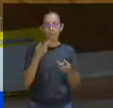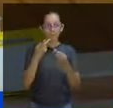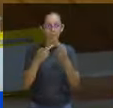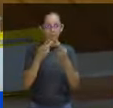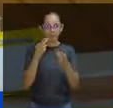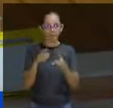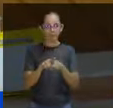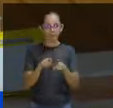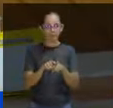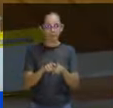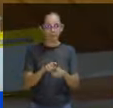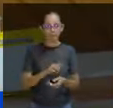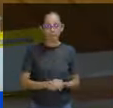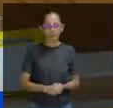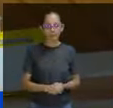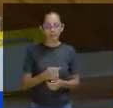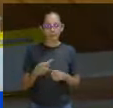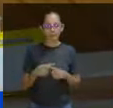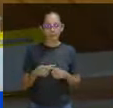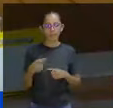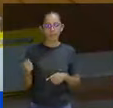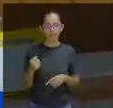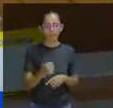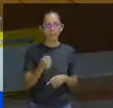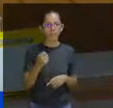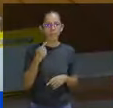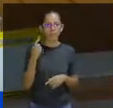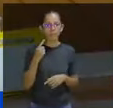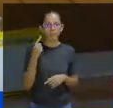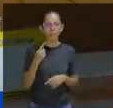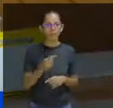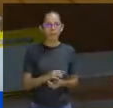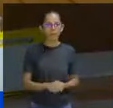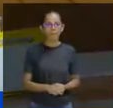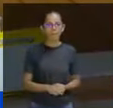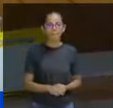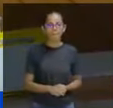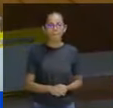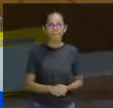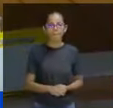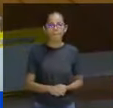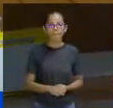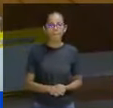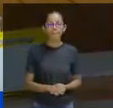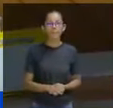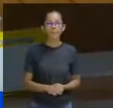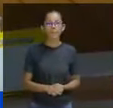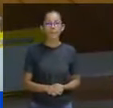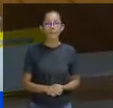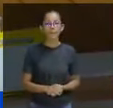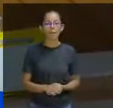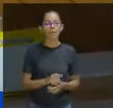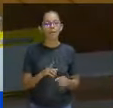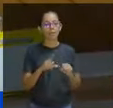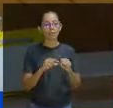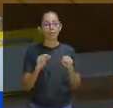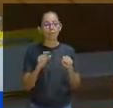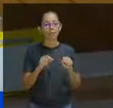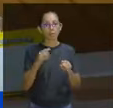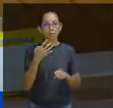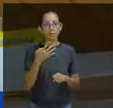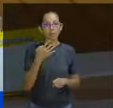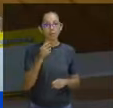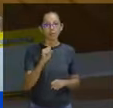razão da sustentação oral do eminente advogado, e fazendo isso eu cumpro o artigo